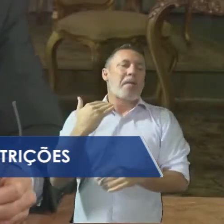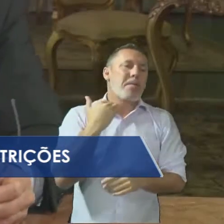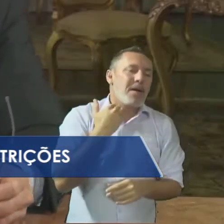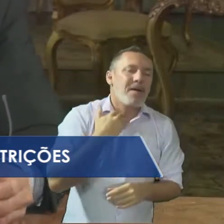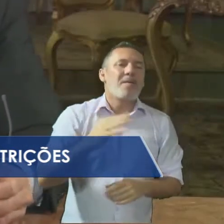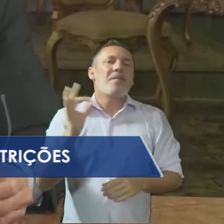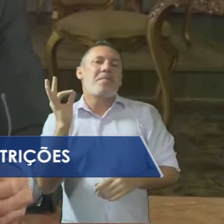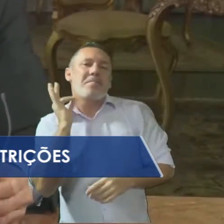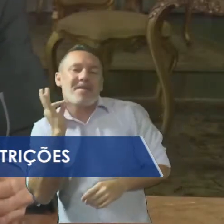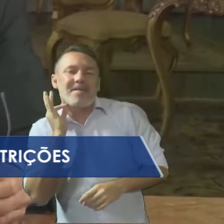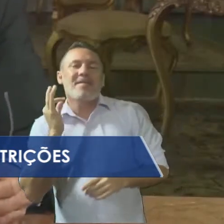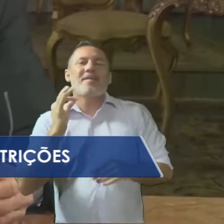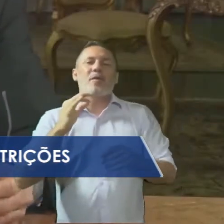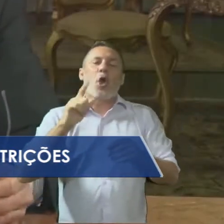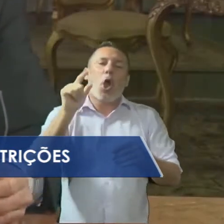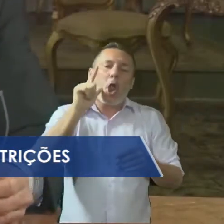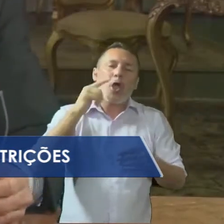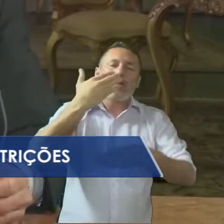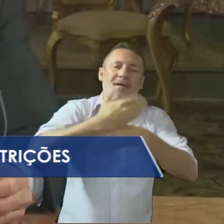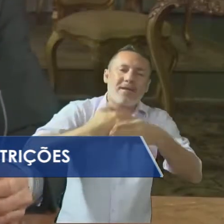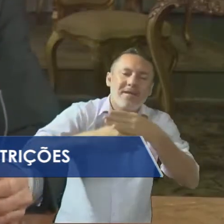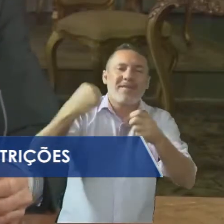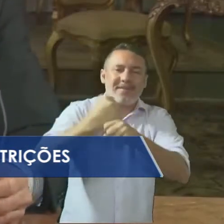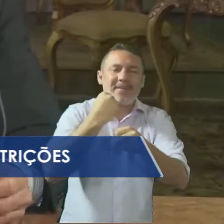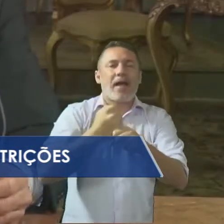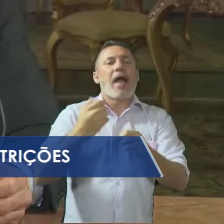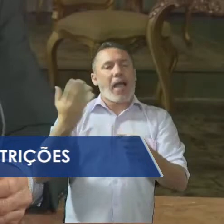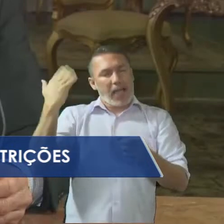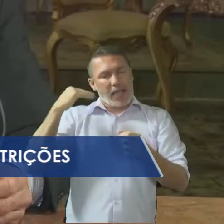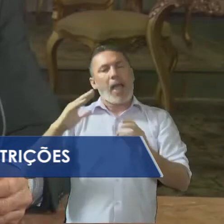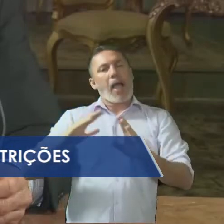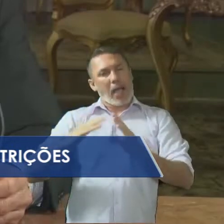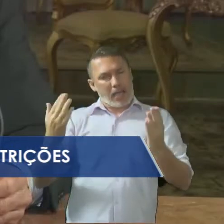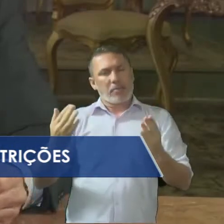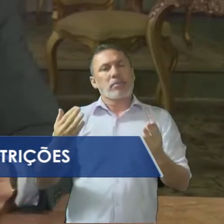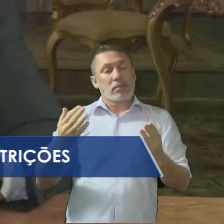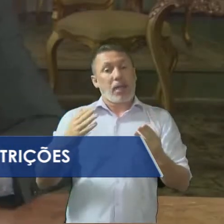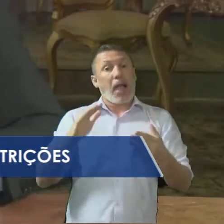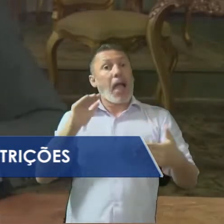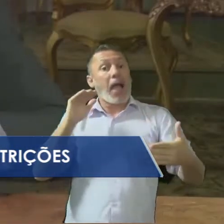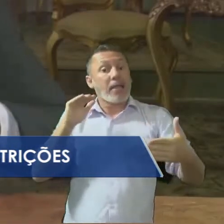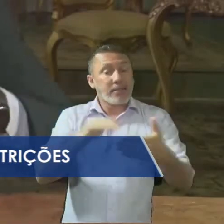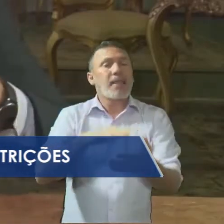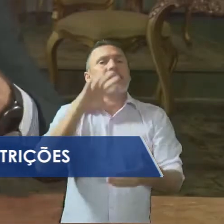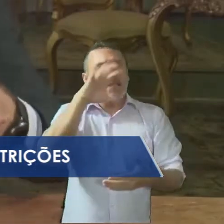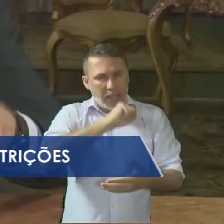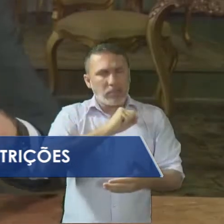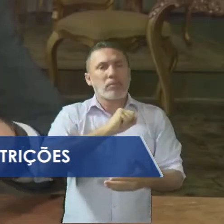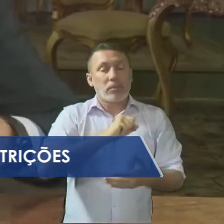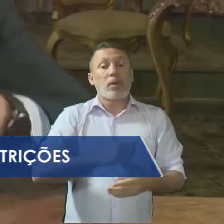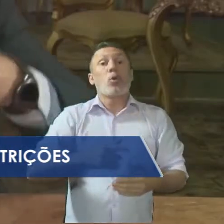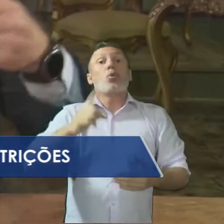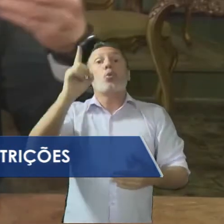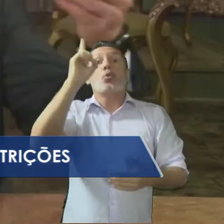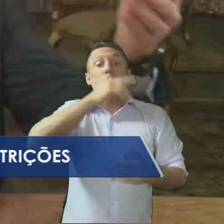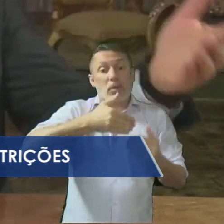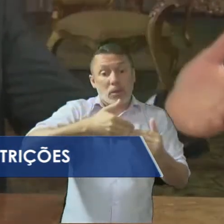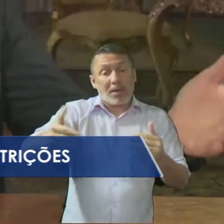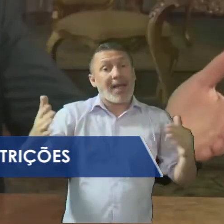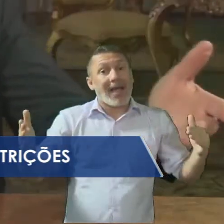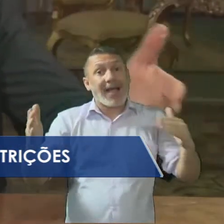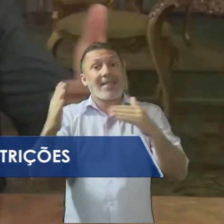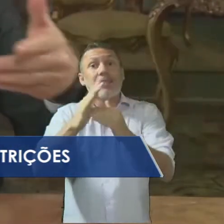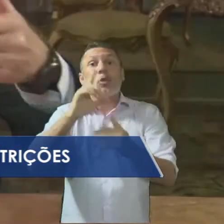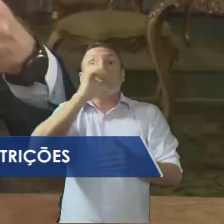essenciais até até vai ser a será serão considerados essenciais e até sábado mas a partir de domingo e até o